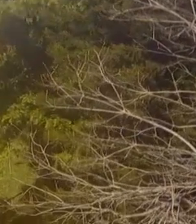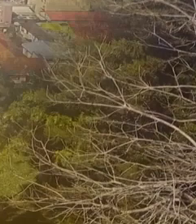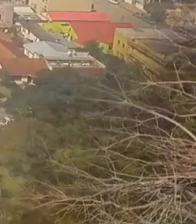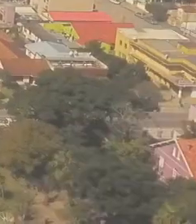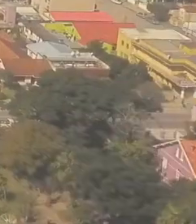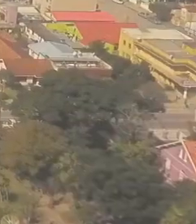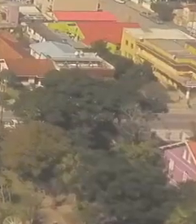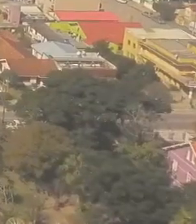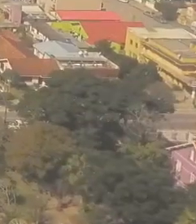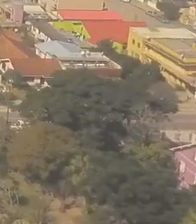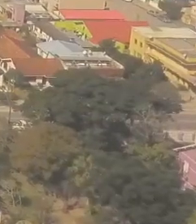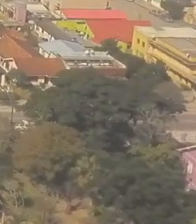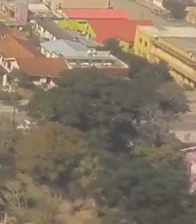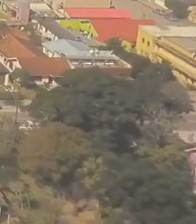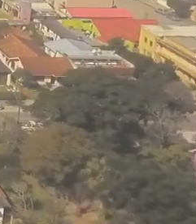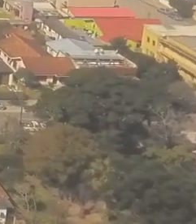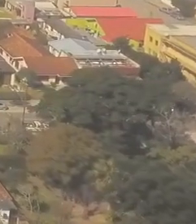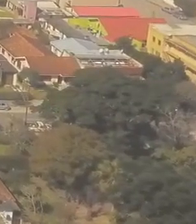justo